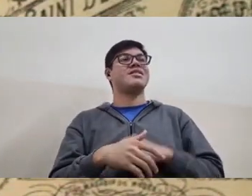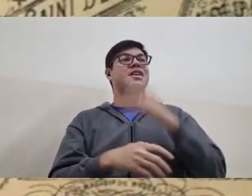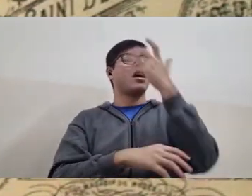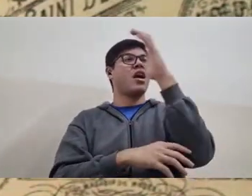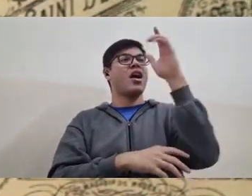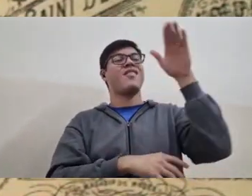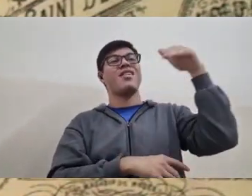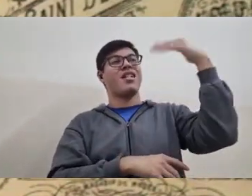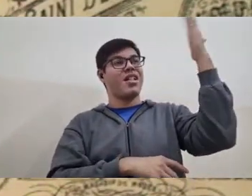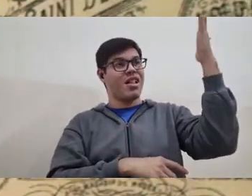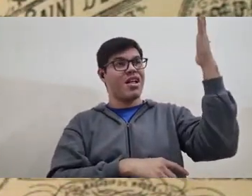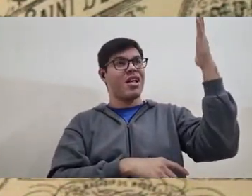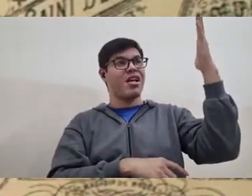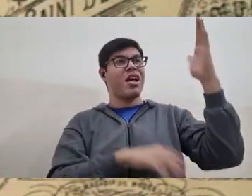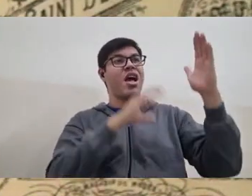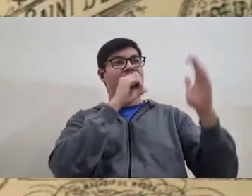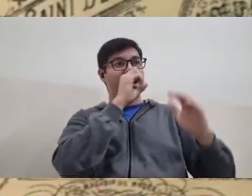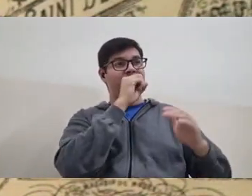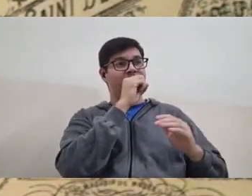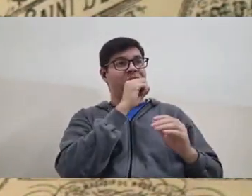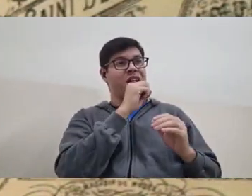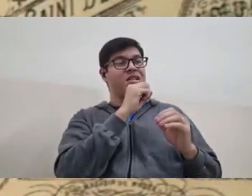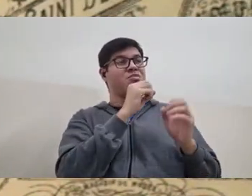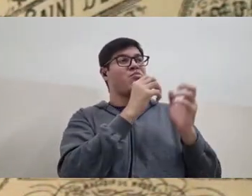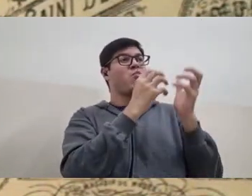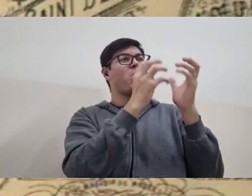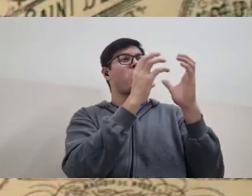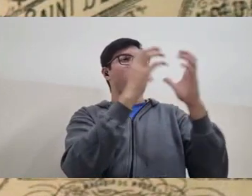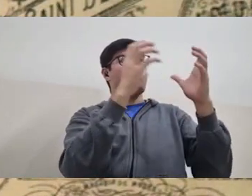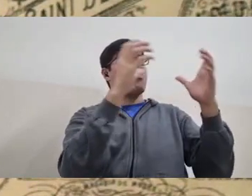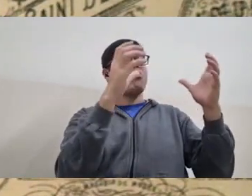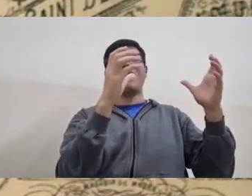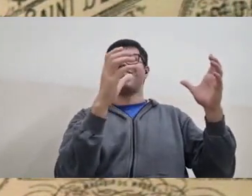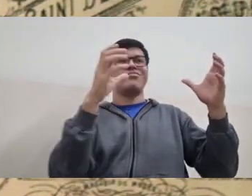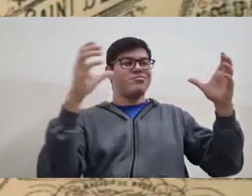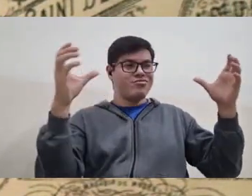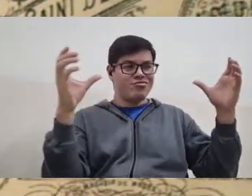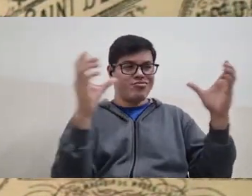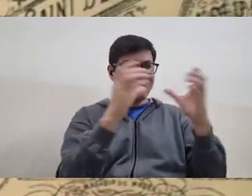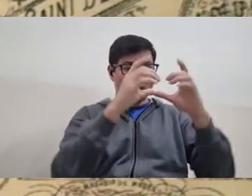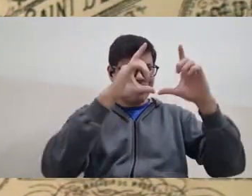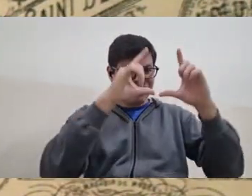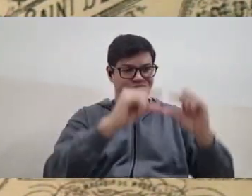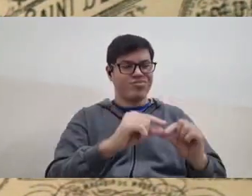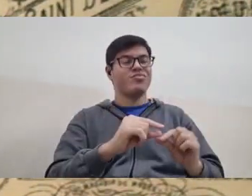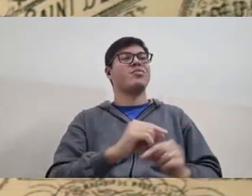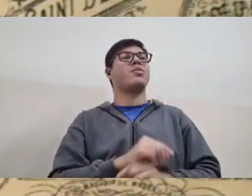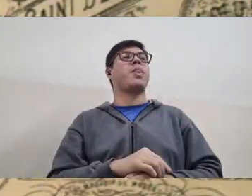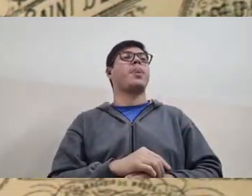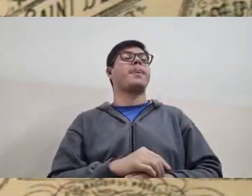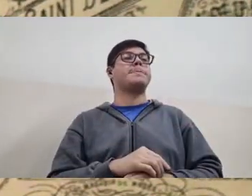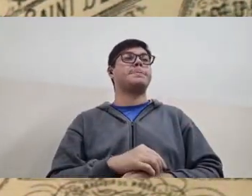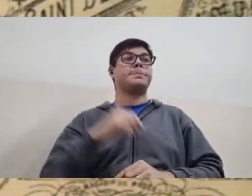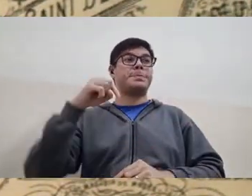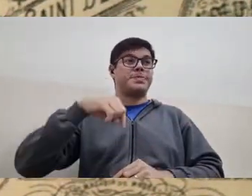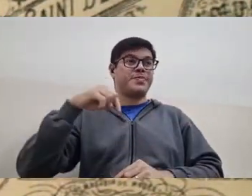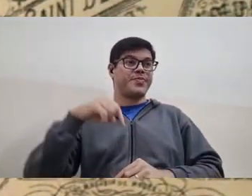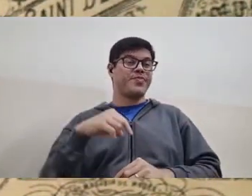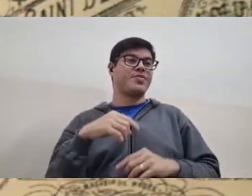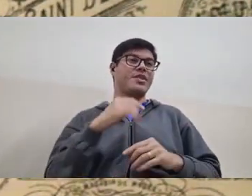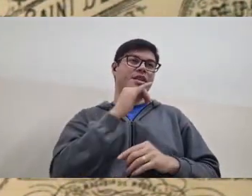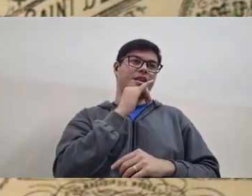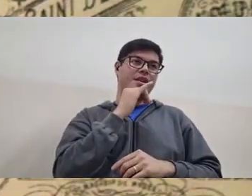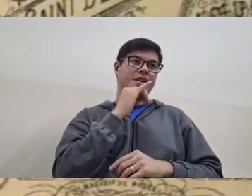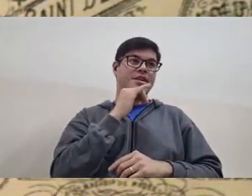Unidos, que era maior produtor do que nós. E hoje a gente é o maior produtor mundial de citros, justamente porque